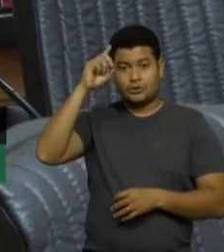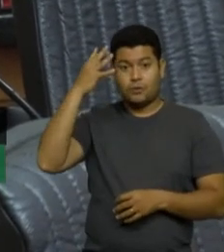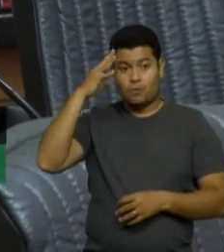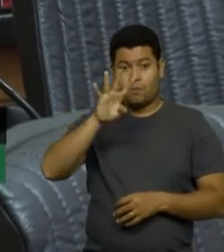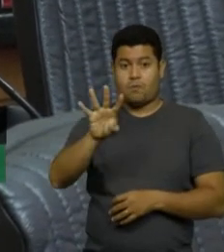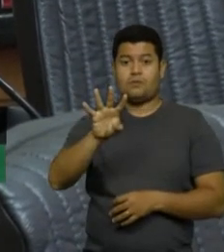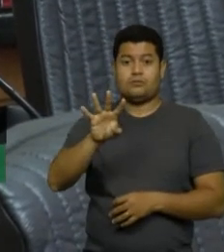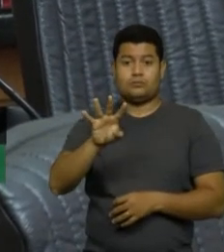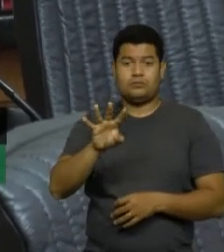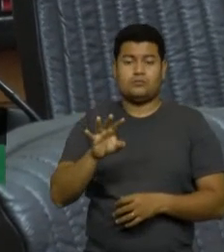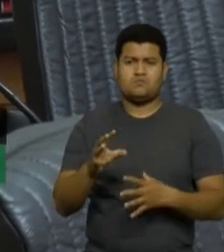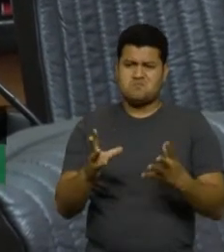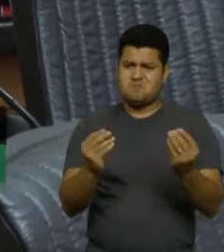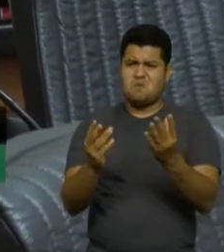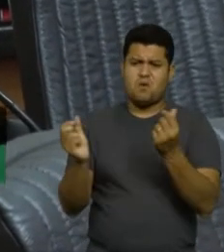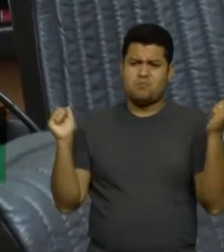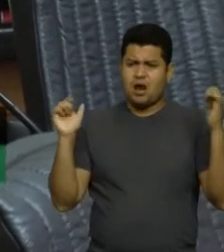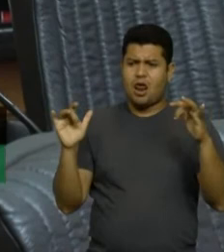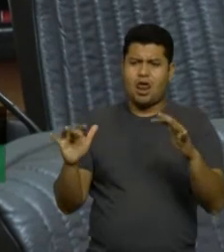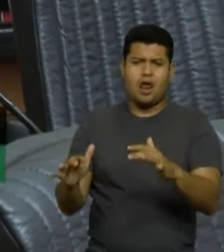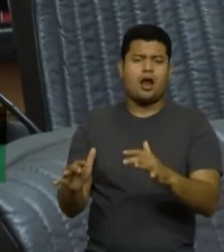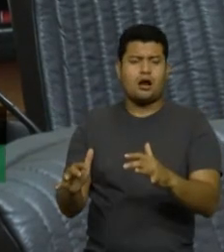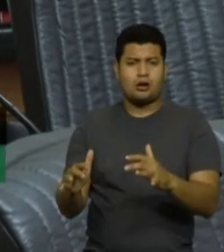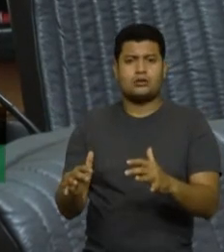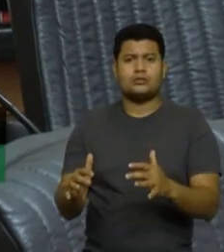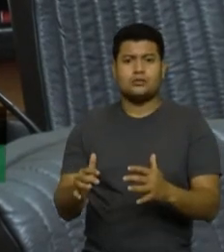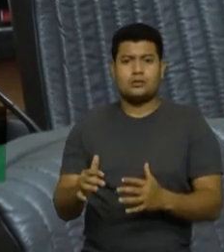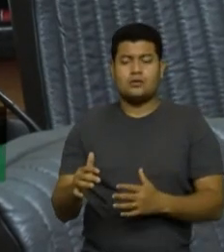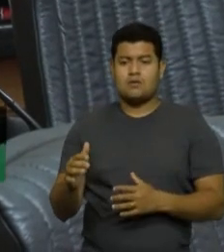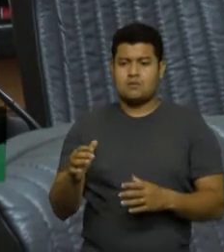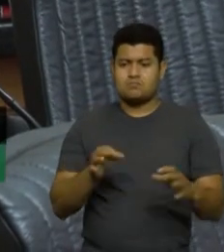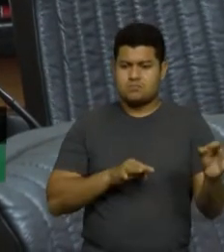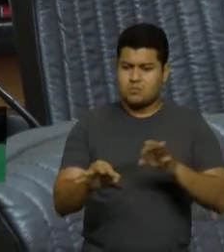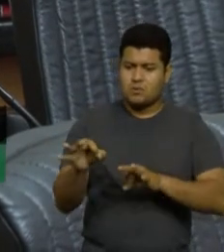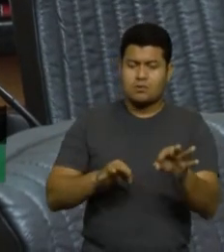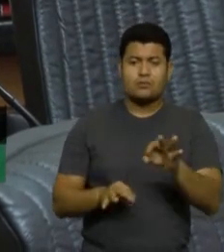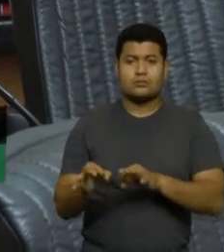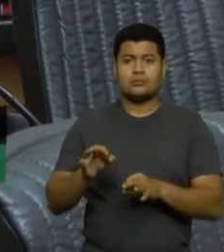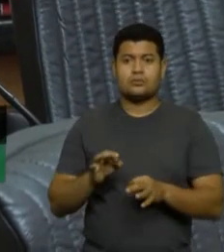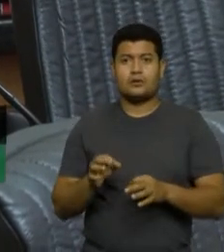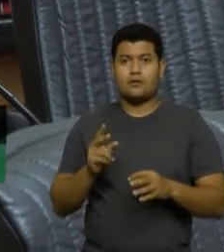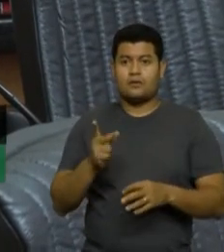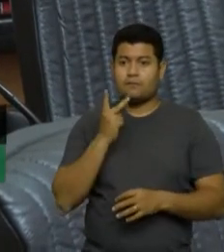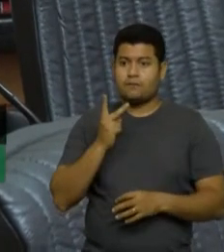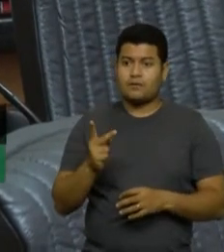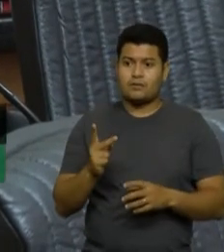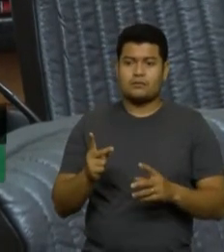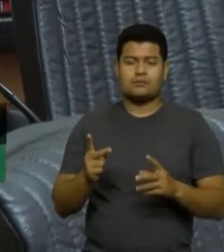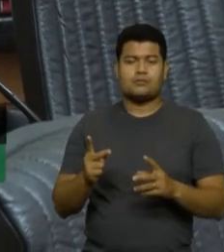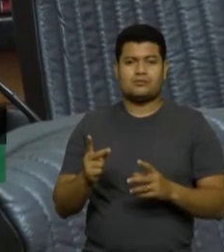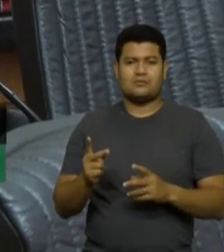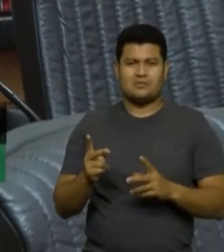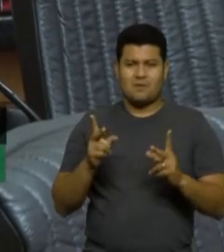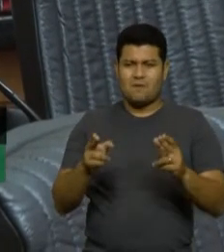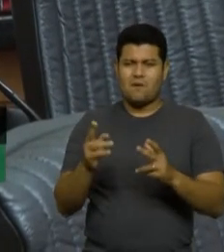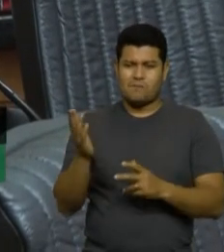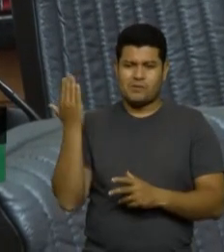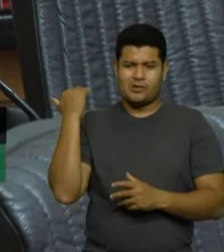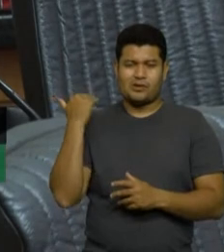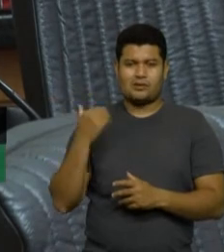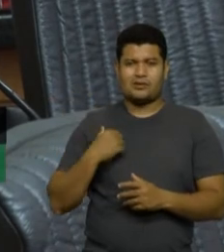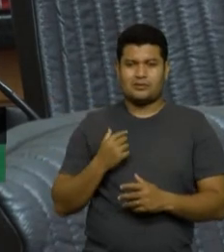muita, mas muita gente, uma organização, como a gente diz lá no interior, fora da curva, e parabenizar